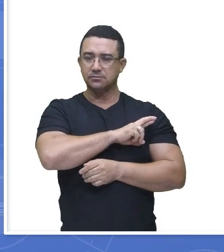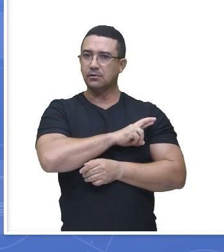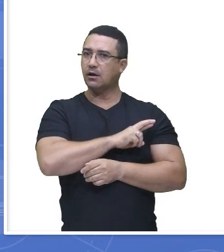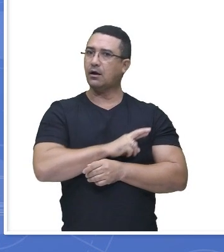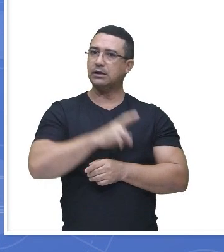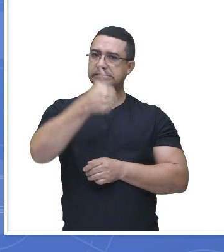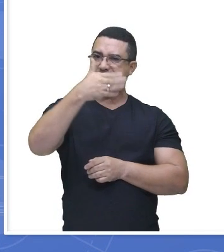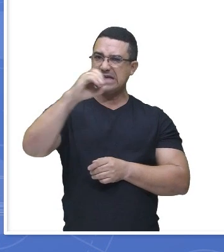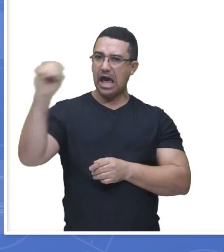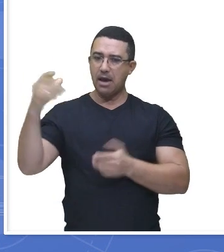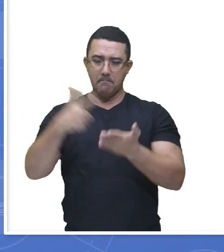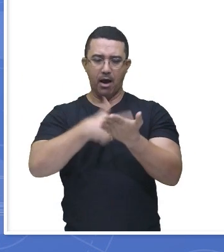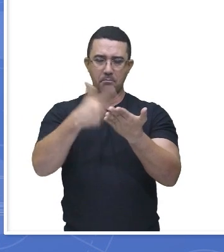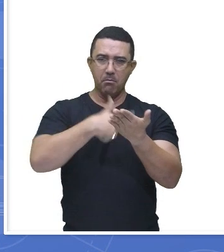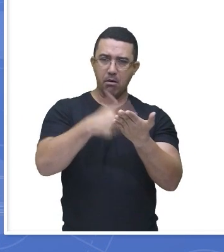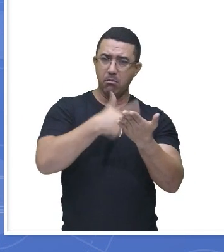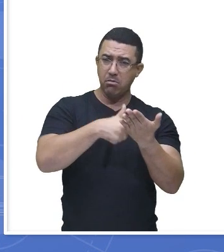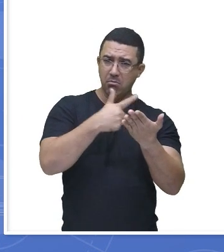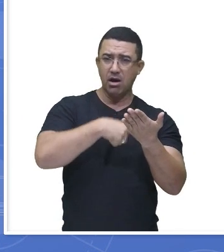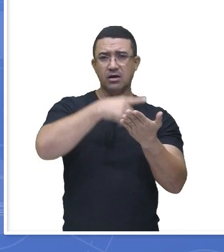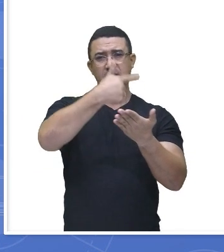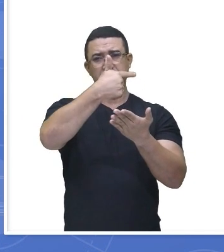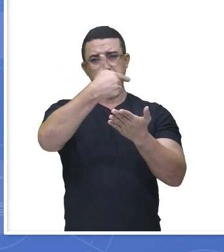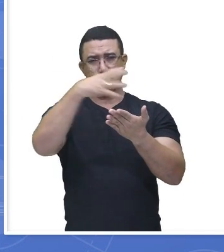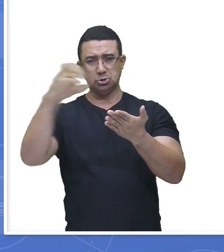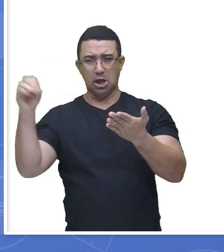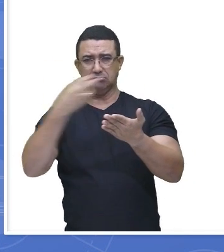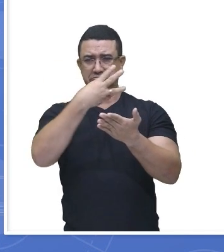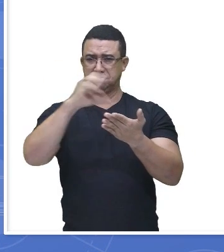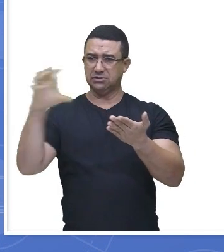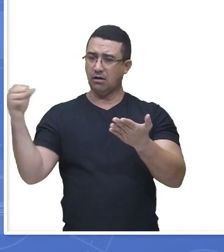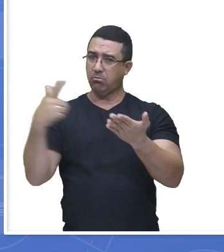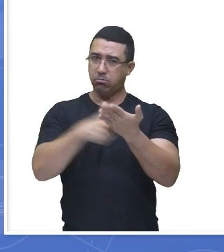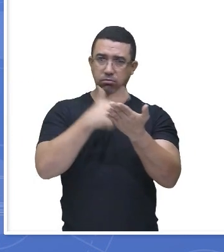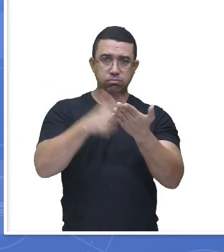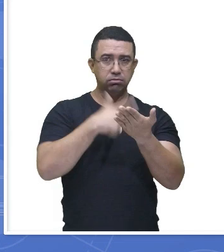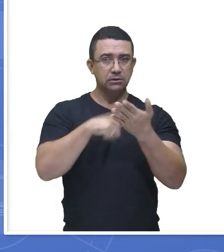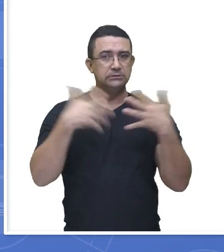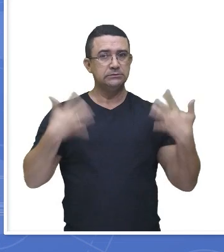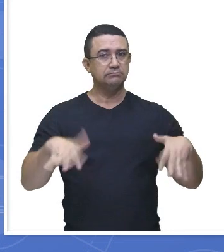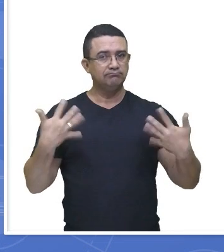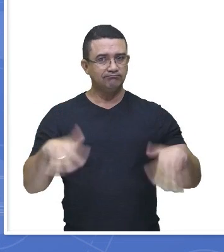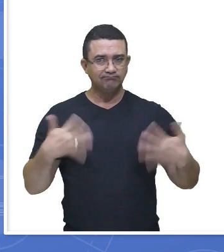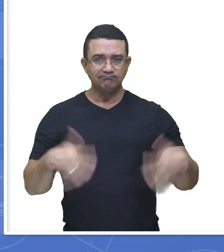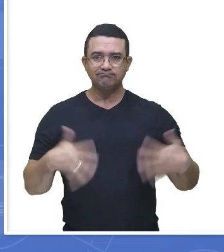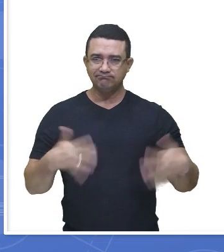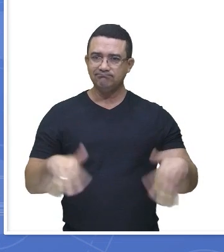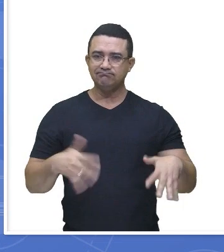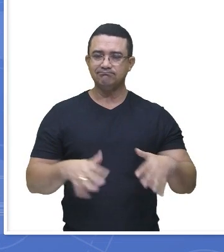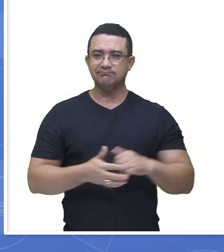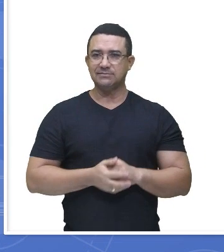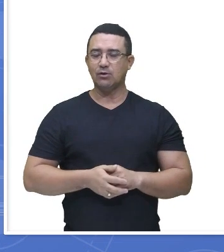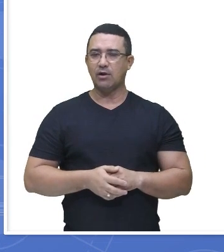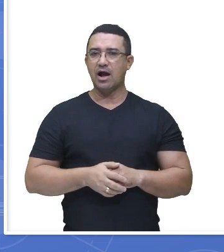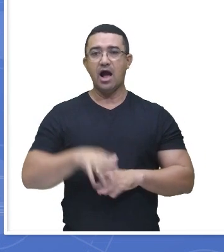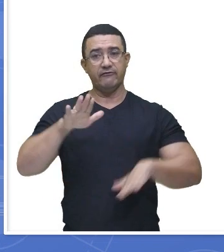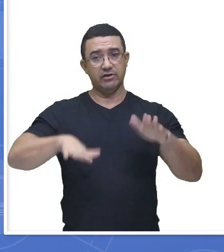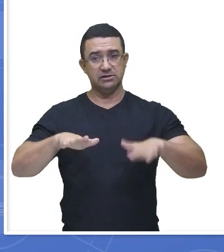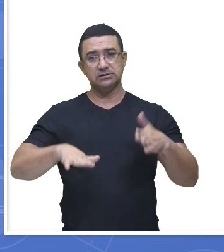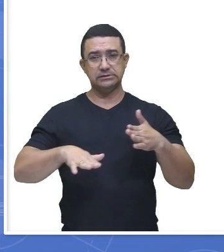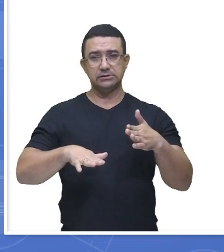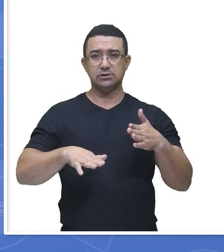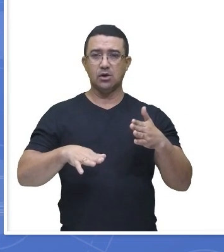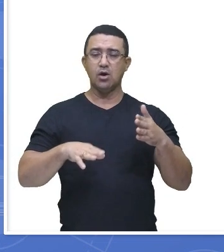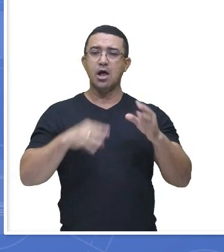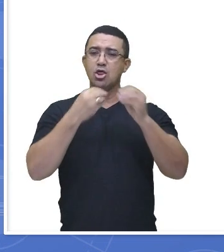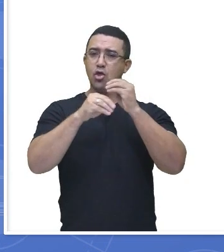páginas, 200, 300 páginas até. Imagina o romance Dom Quixote de la Mancha, que é grande, né? Bom, o